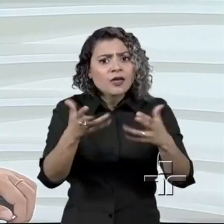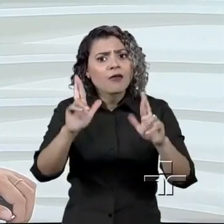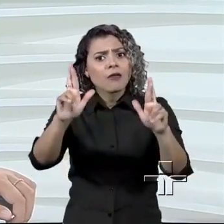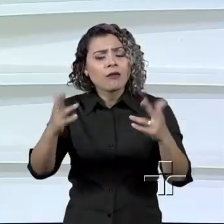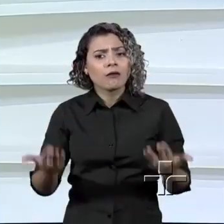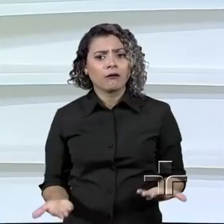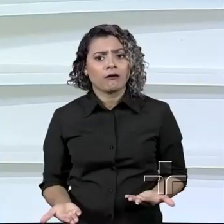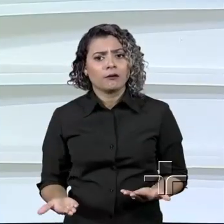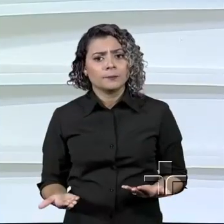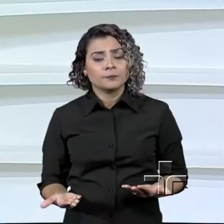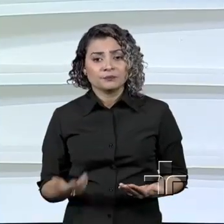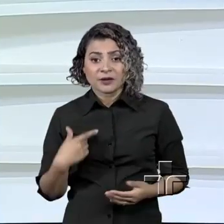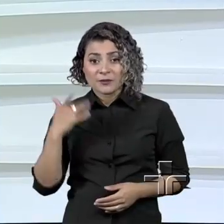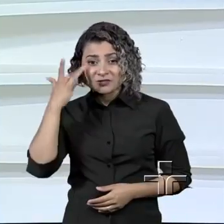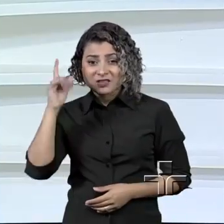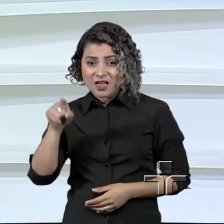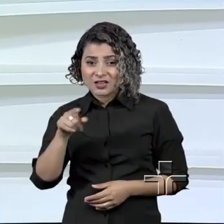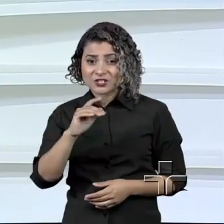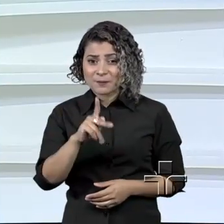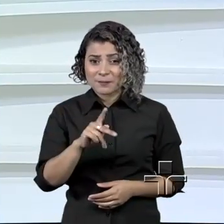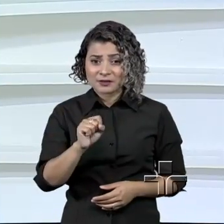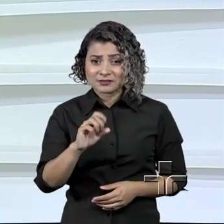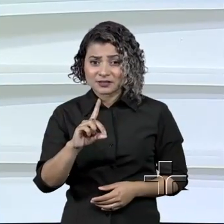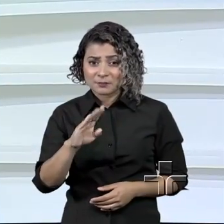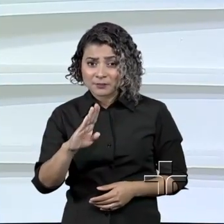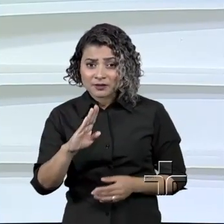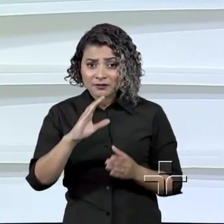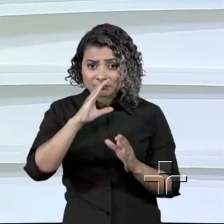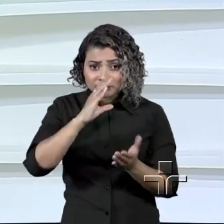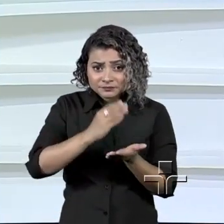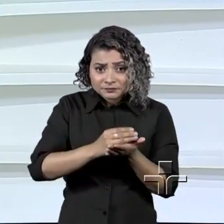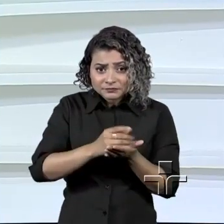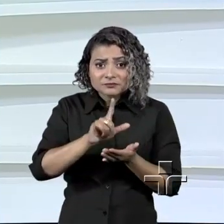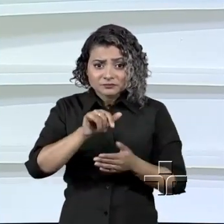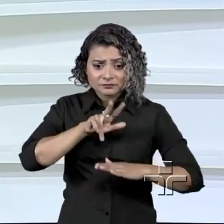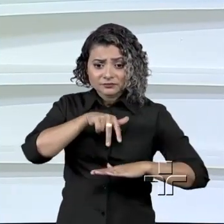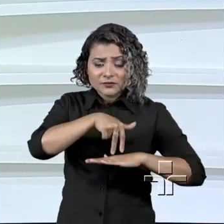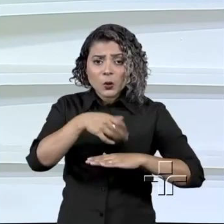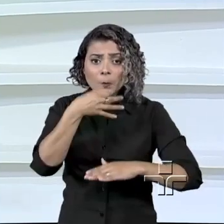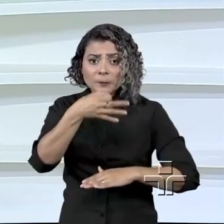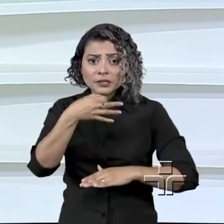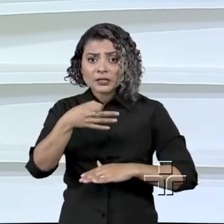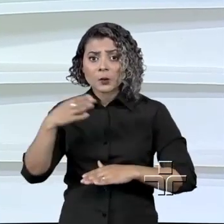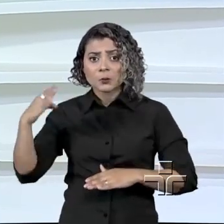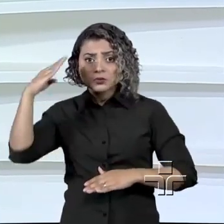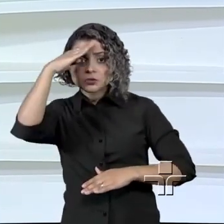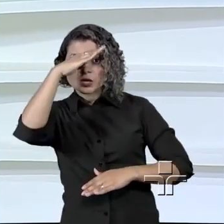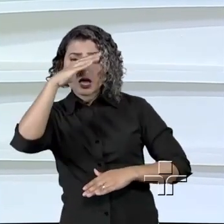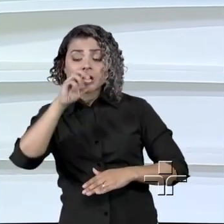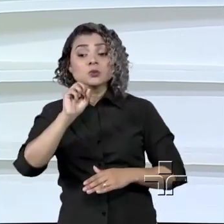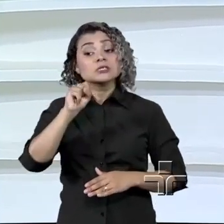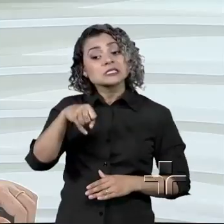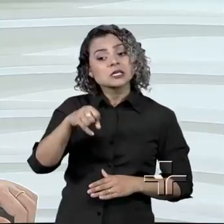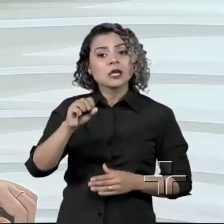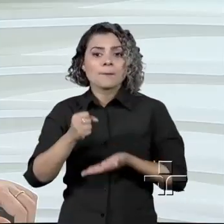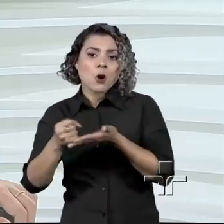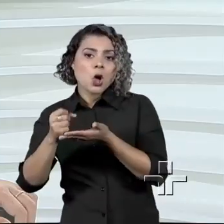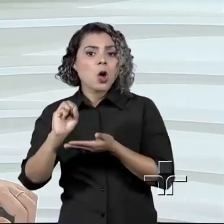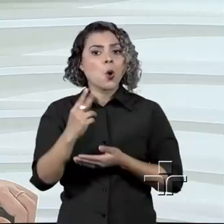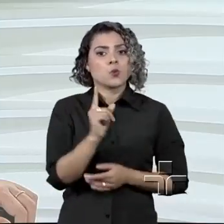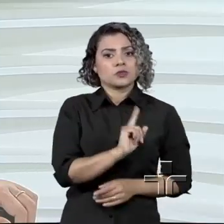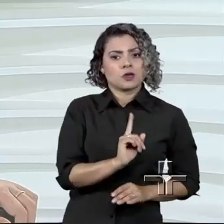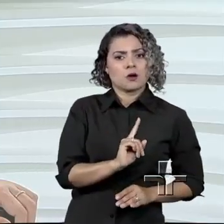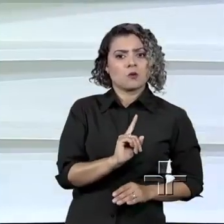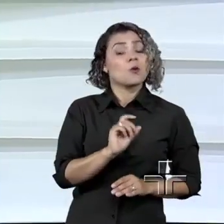Mas a senhora acha que o PSDB deveria se posicionar em relação ao governo Bolsonaro para um lado ou para o outro? Ou